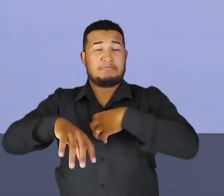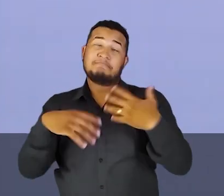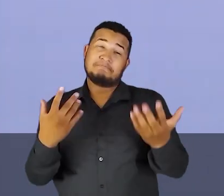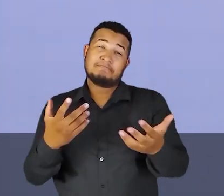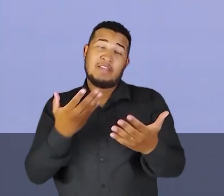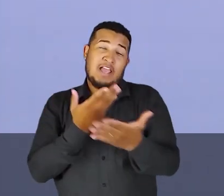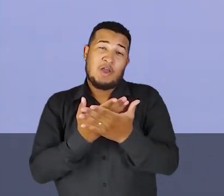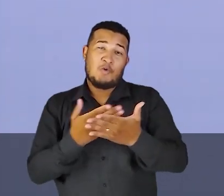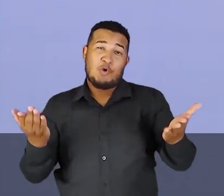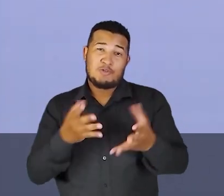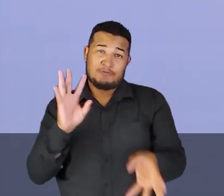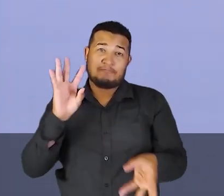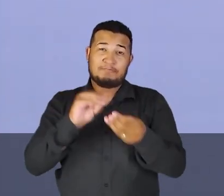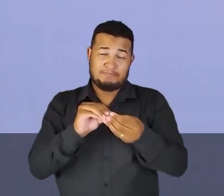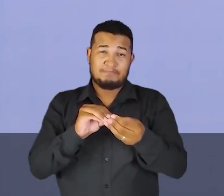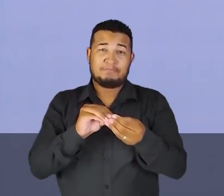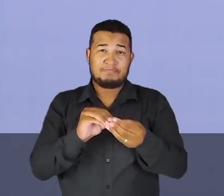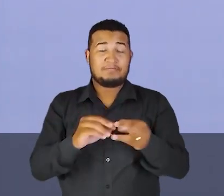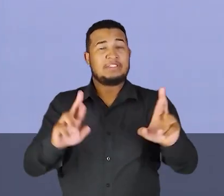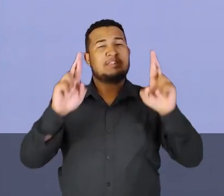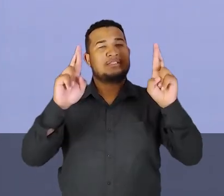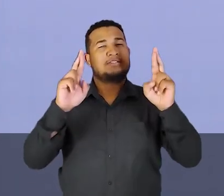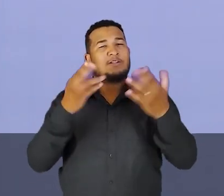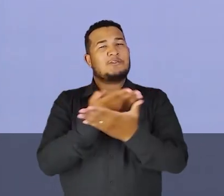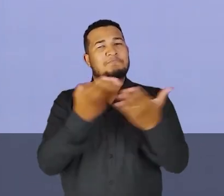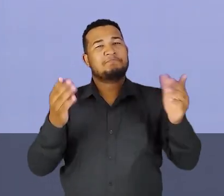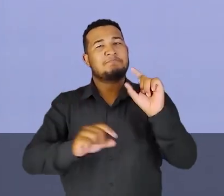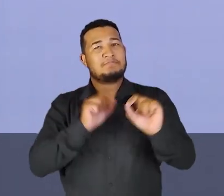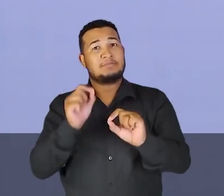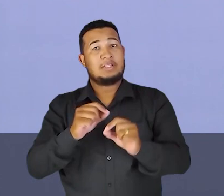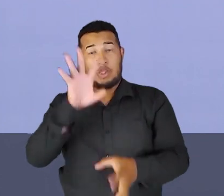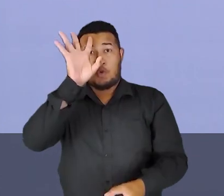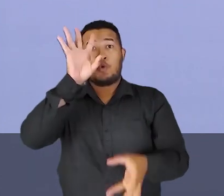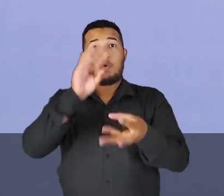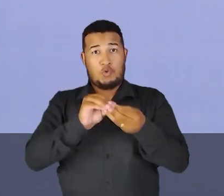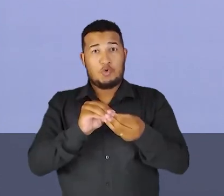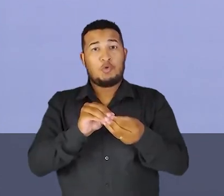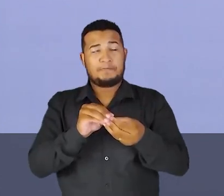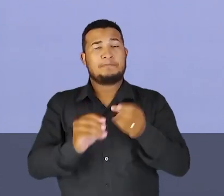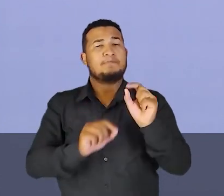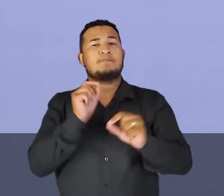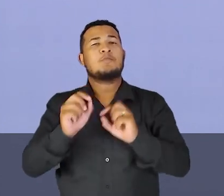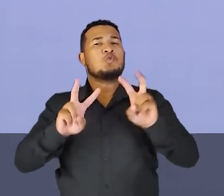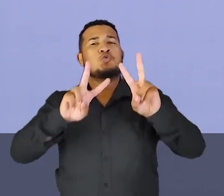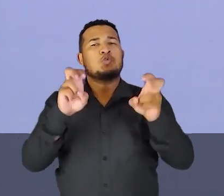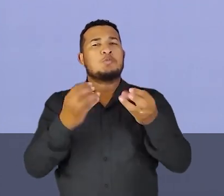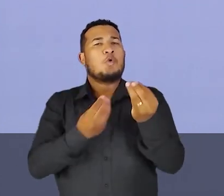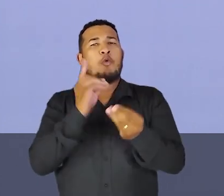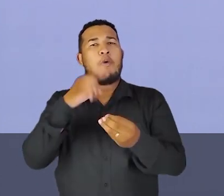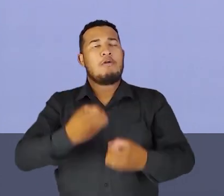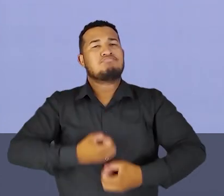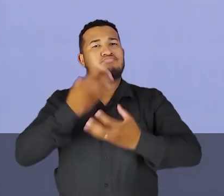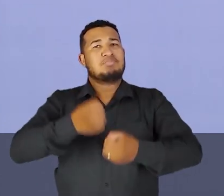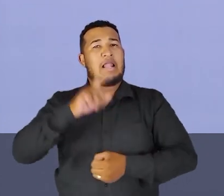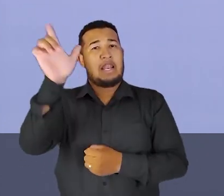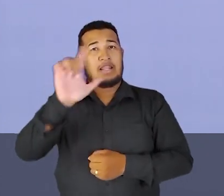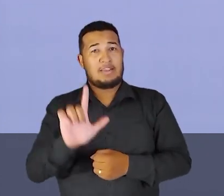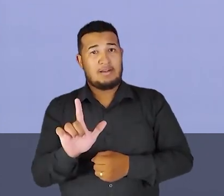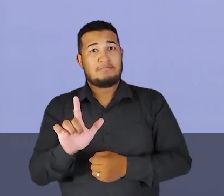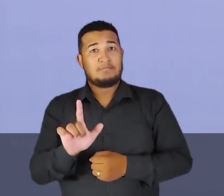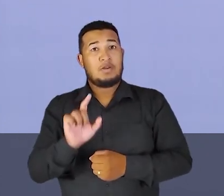eu fecho a aula de hoje. Espero que você tenha compreendido um pouco mais sobre as manifestações